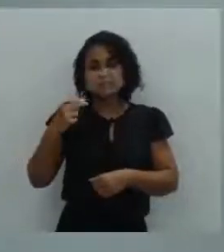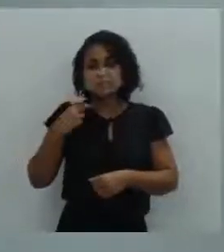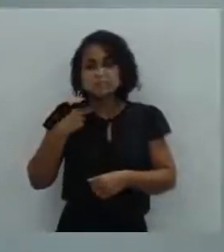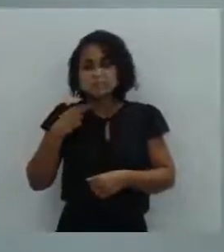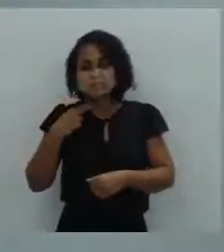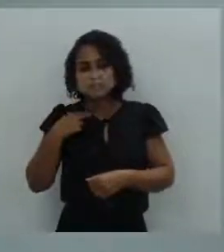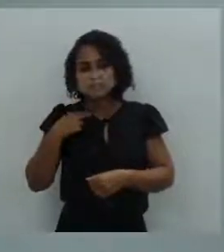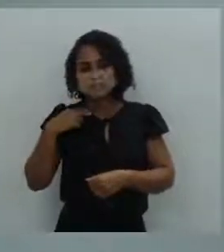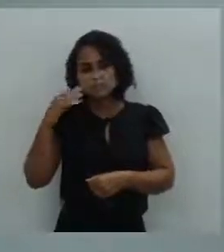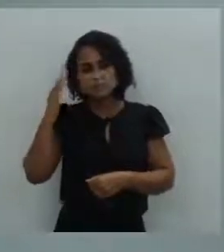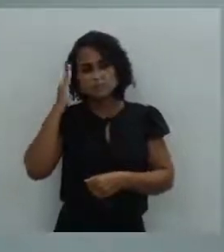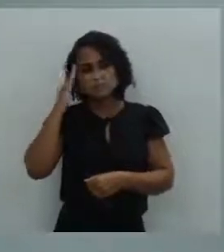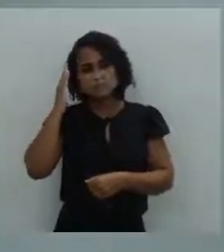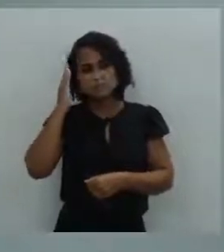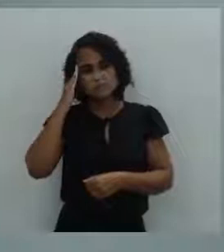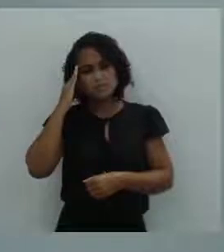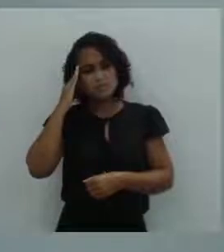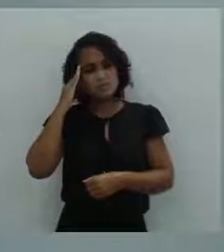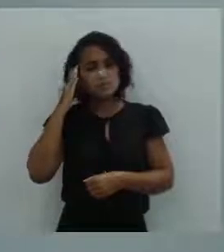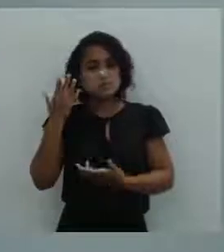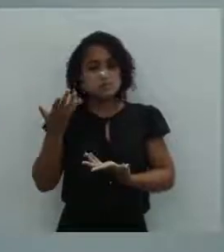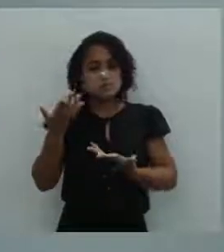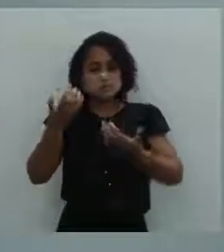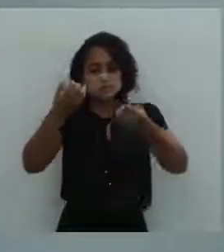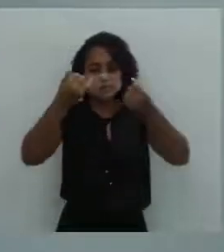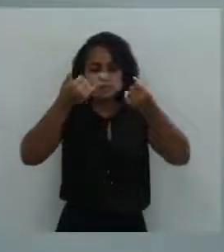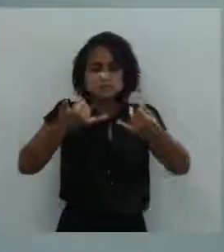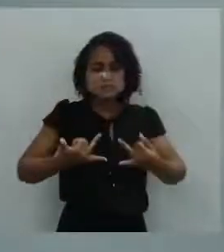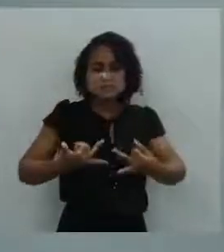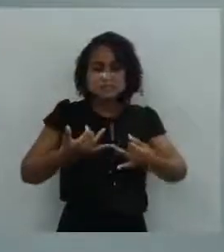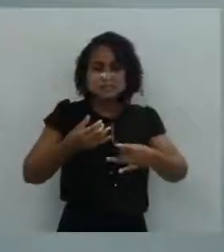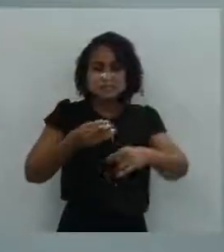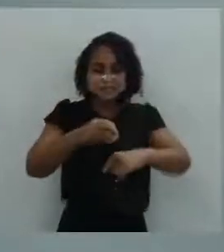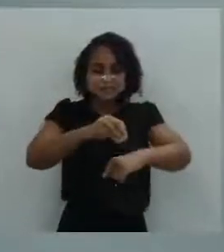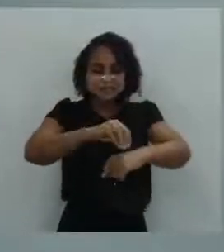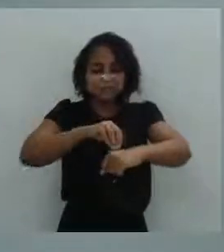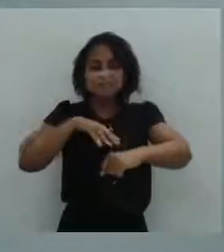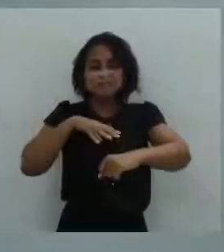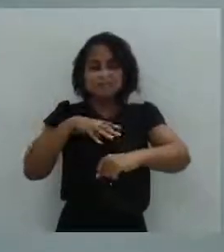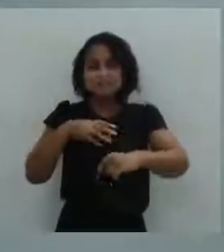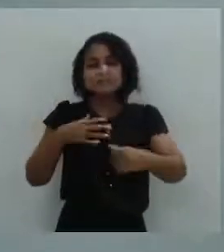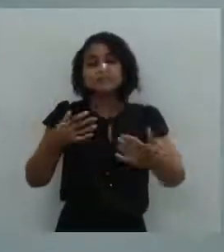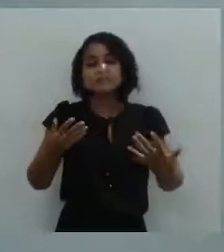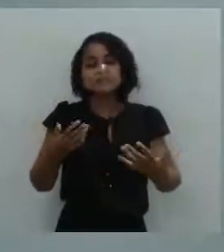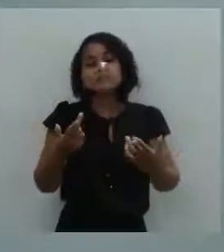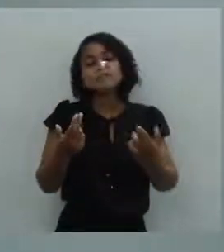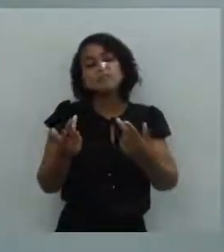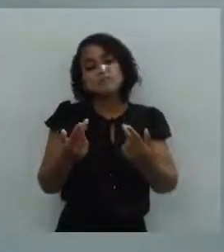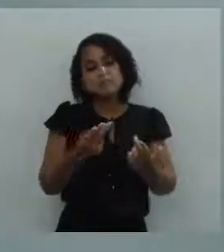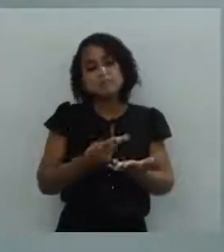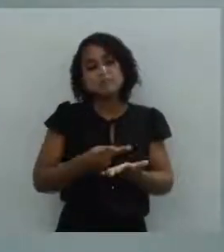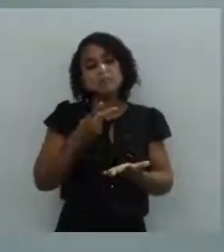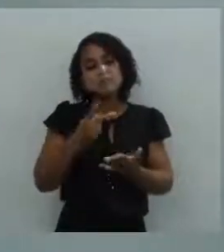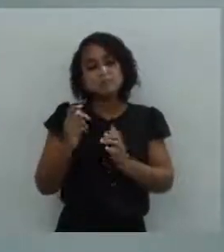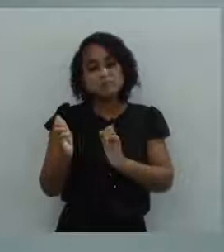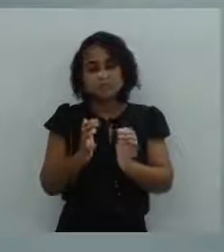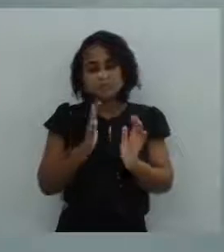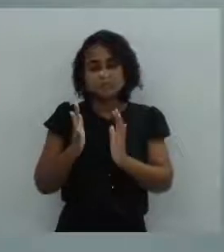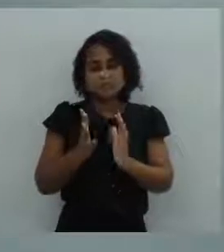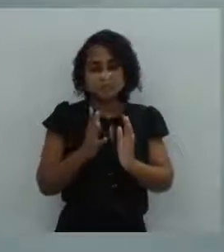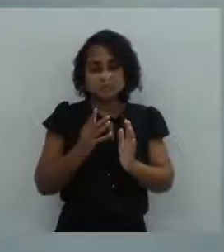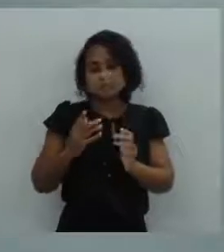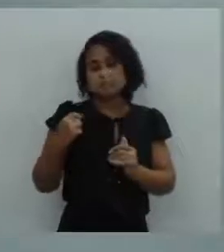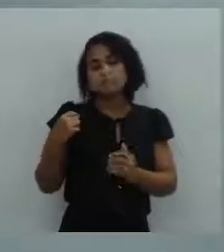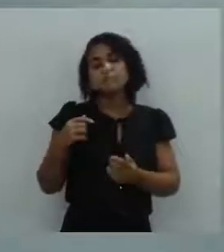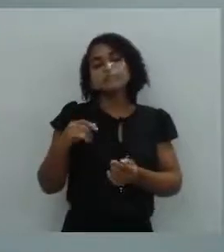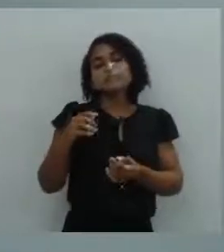para compreender o que o emissor quer nos falar realmente. A mesma coisa acontece no falar. Quantas vezes a